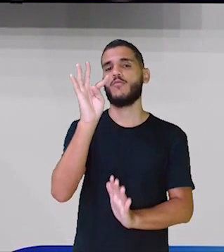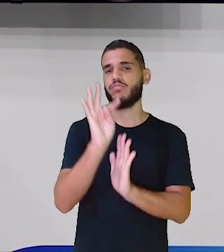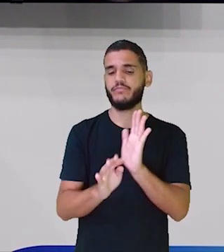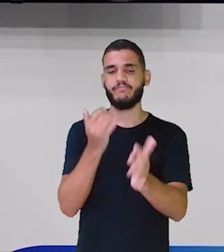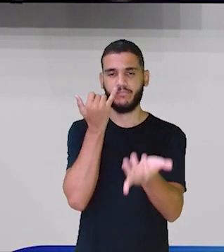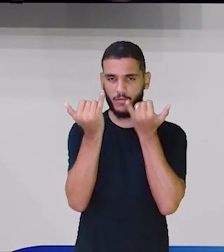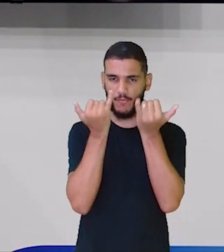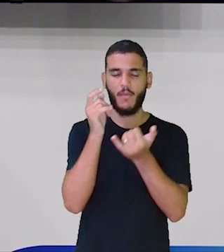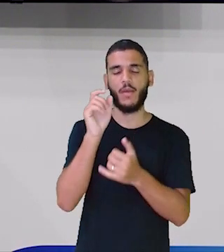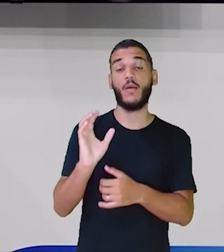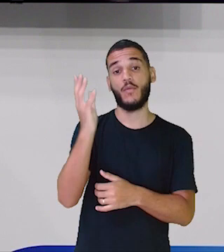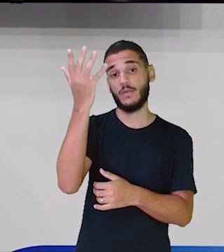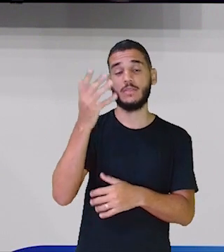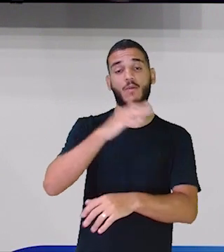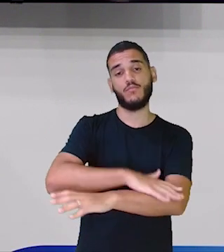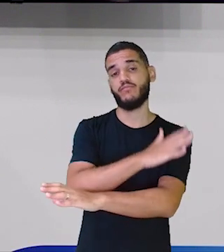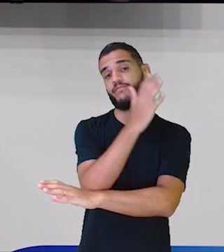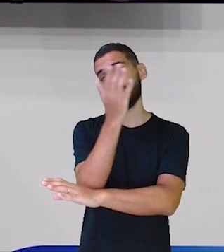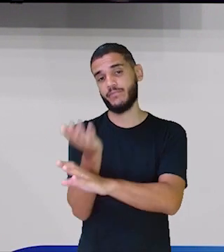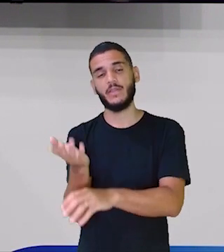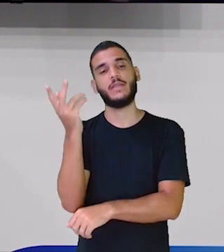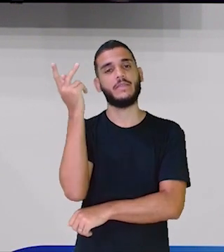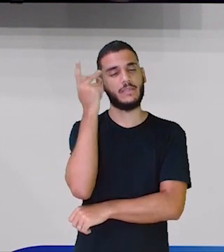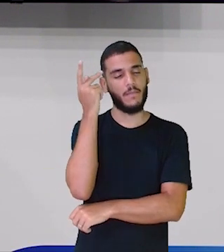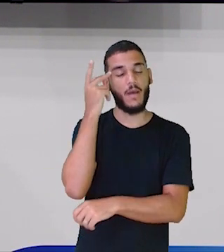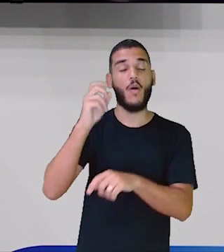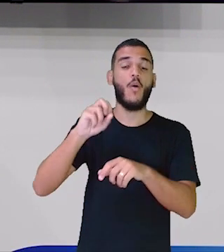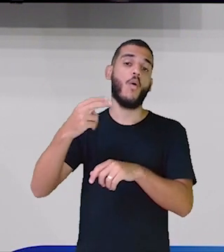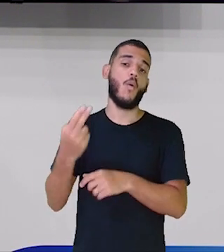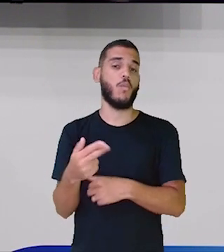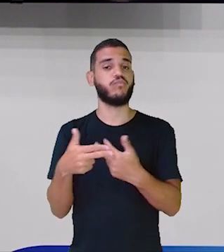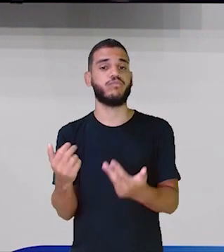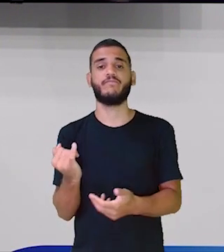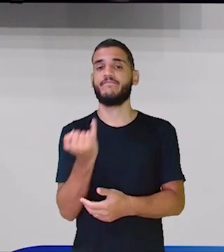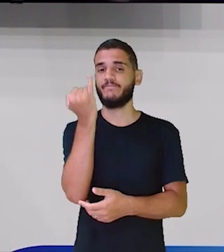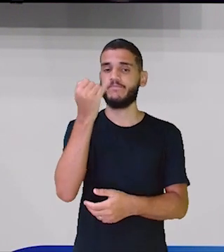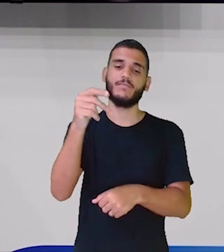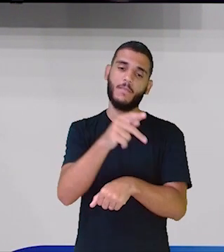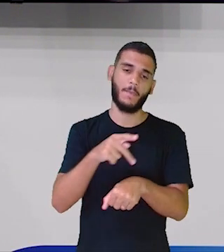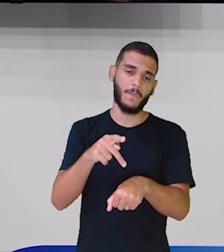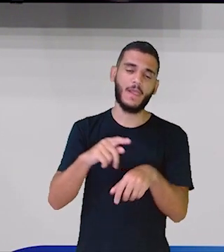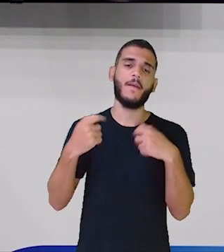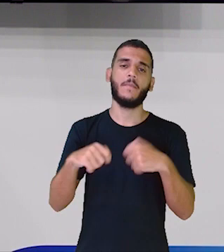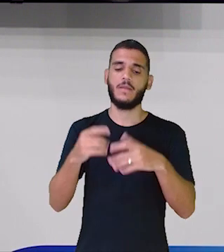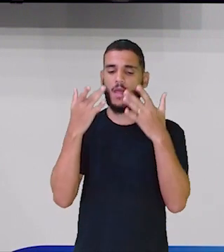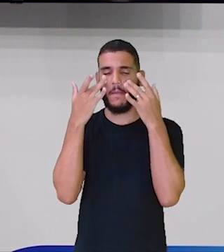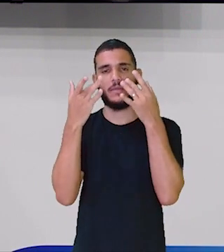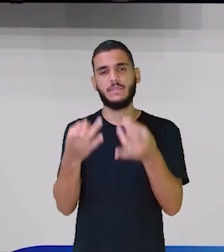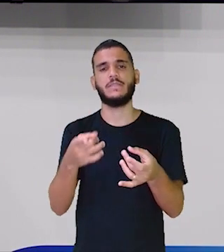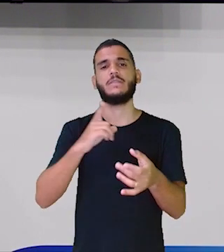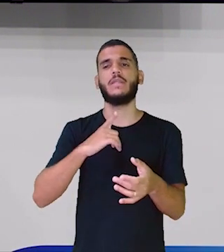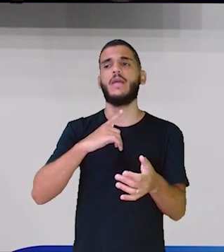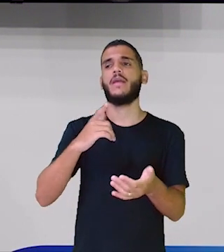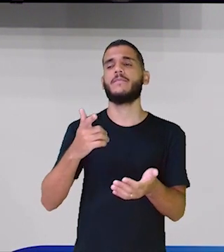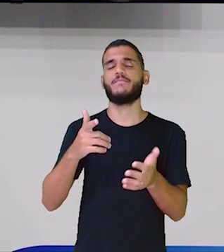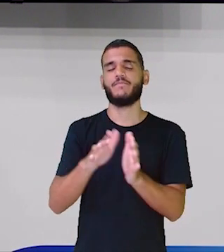dia, e relatar o que aconteceu de deveras importante no país. Você presta essa atenção, se você pegar jornais